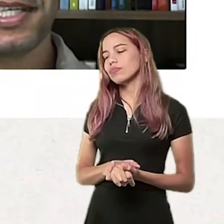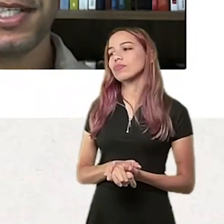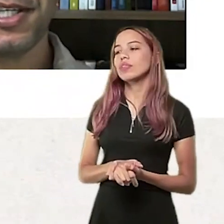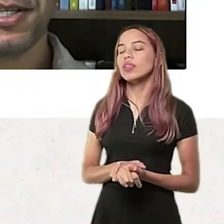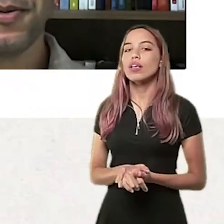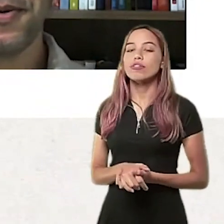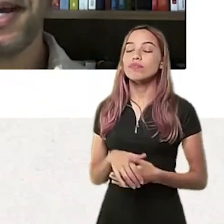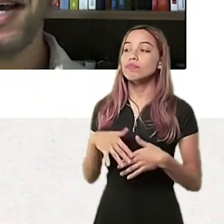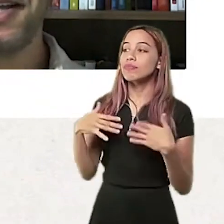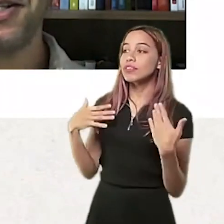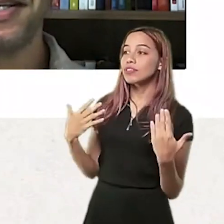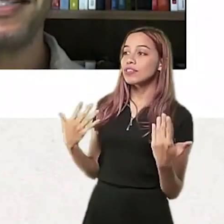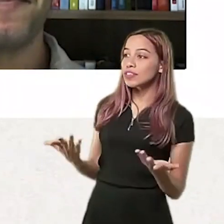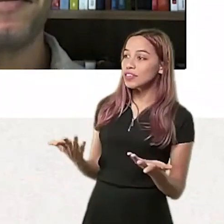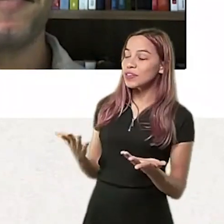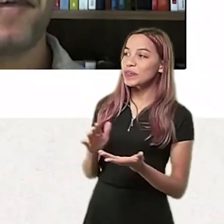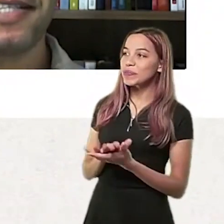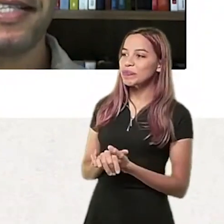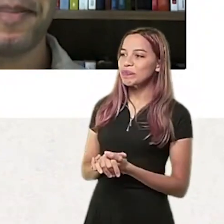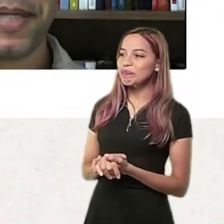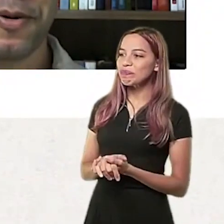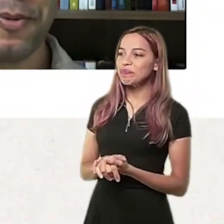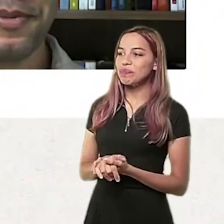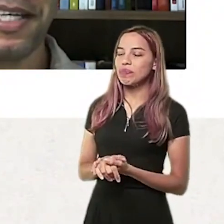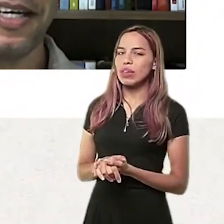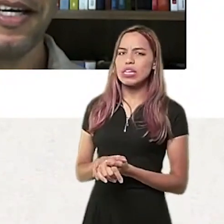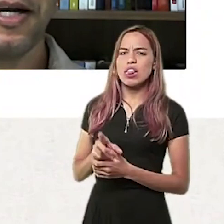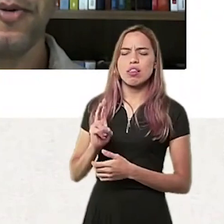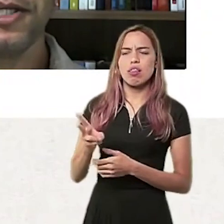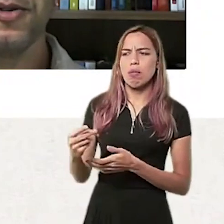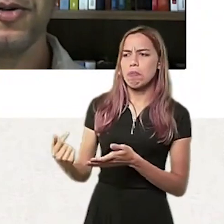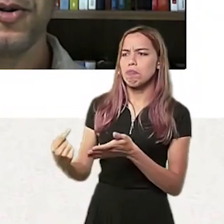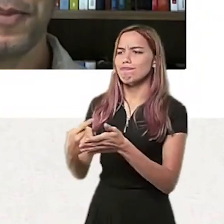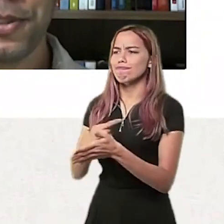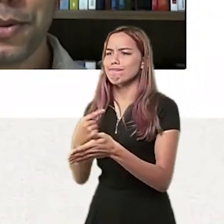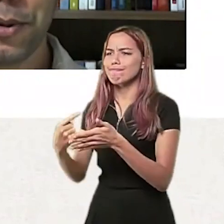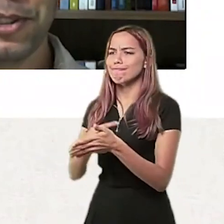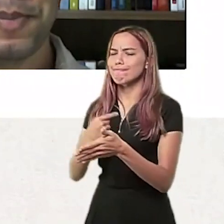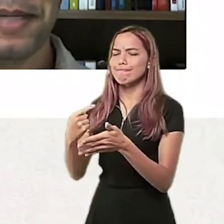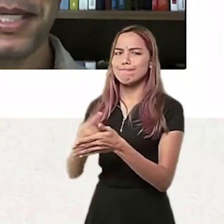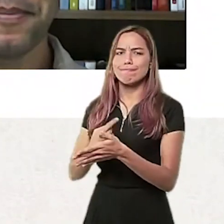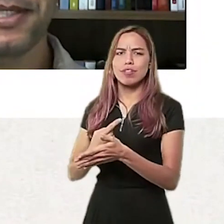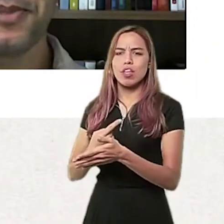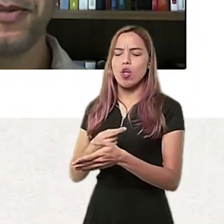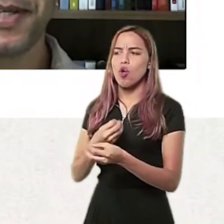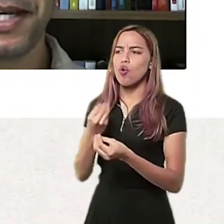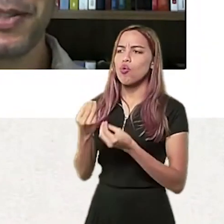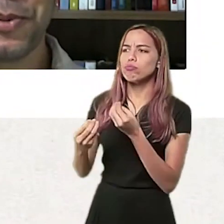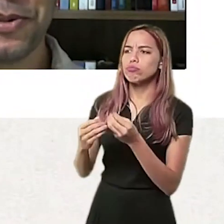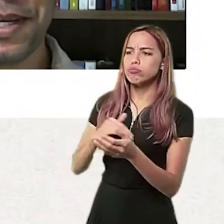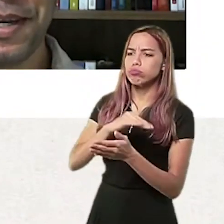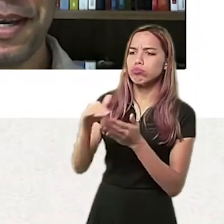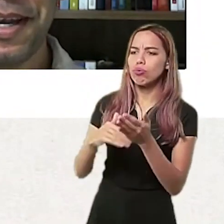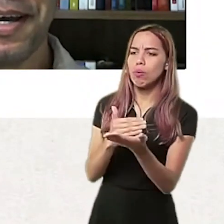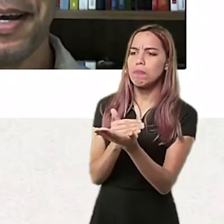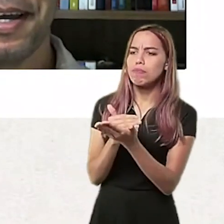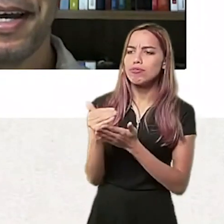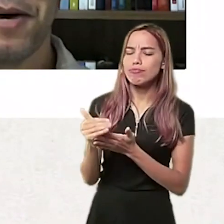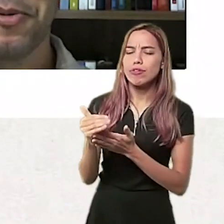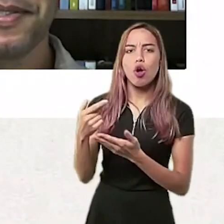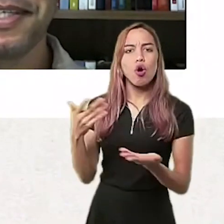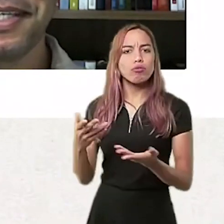Então, Josane, sempre me fazem essa pergunta. Quando tudo começou, hoje pela manhã mesmo eu tive que